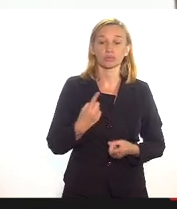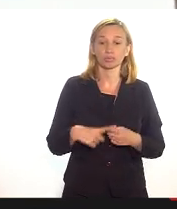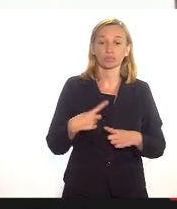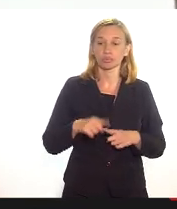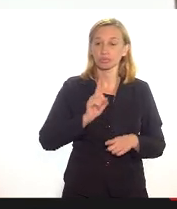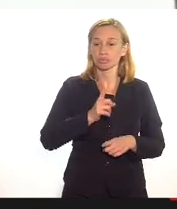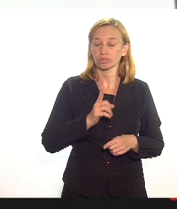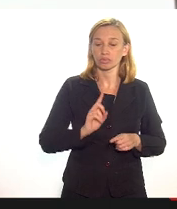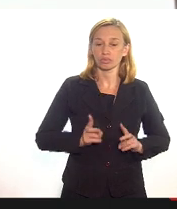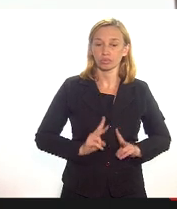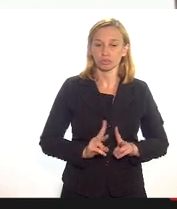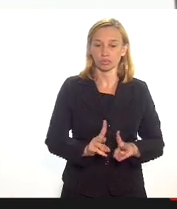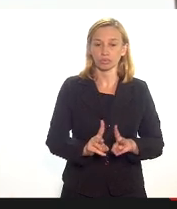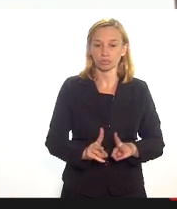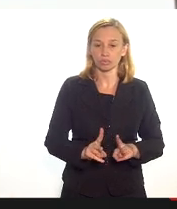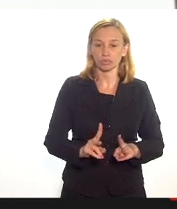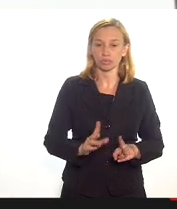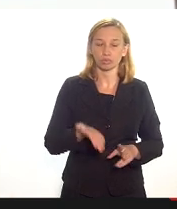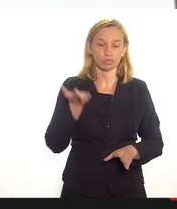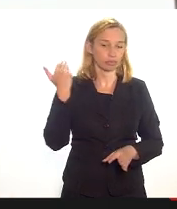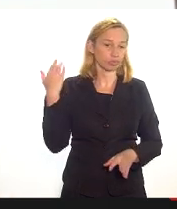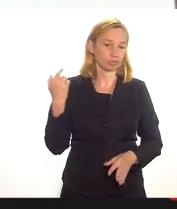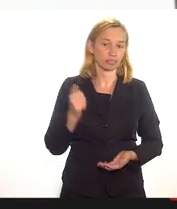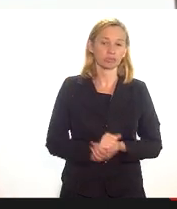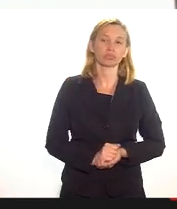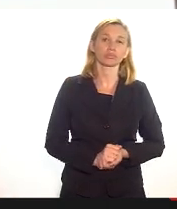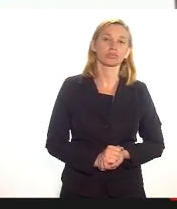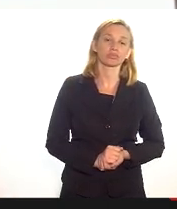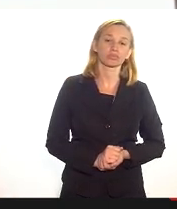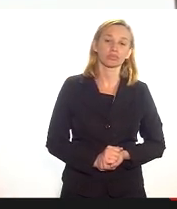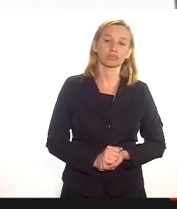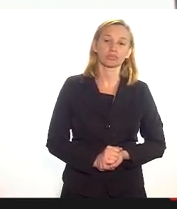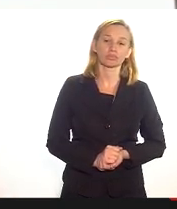para frente, a época, etc, etc.